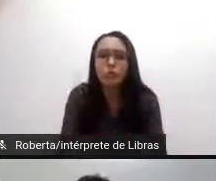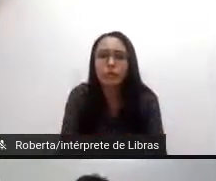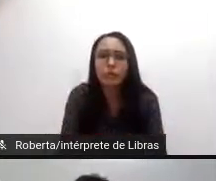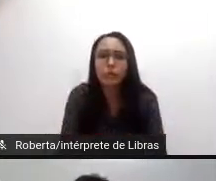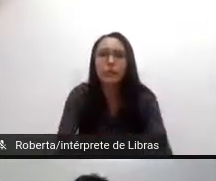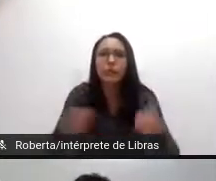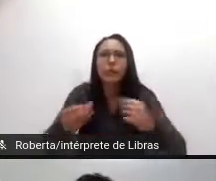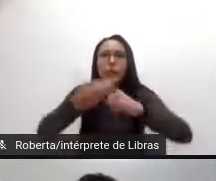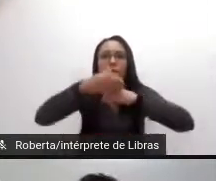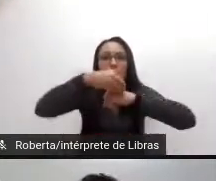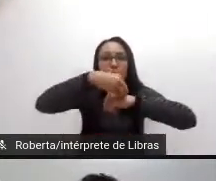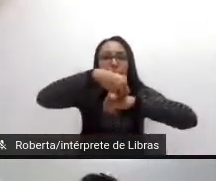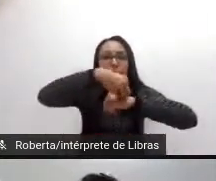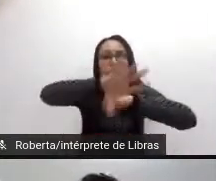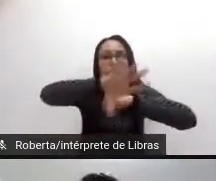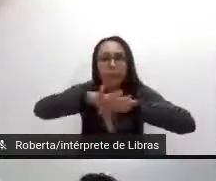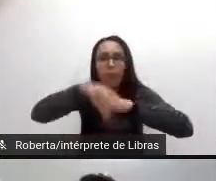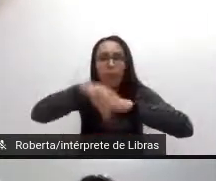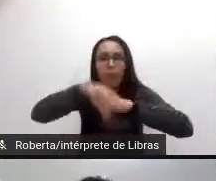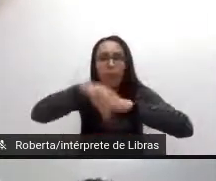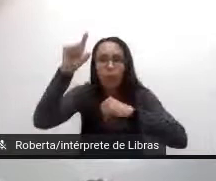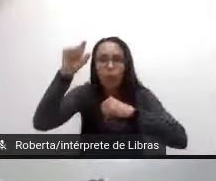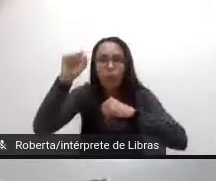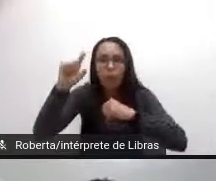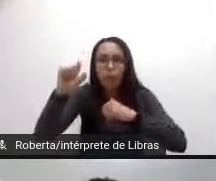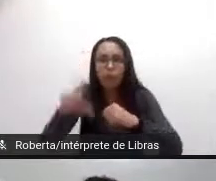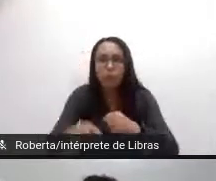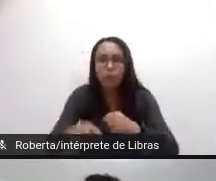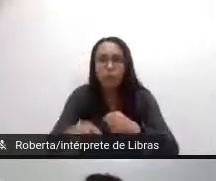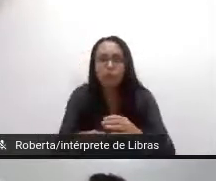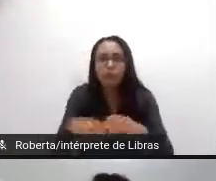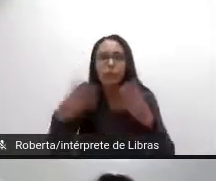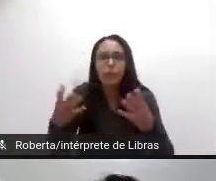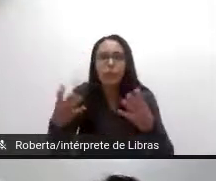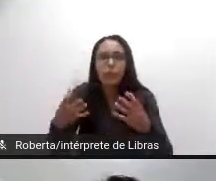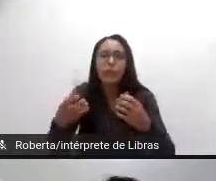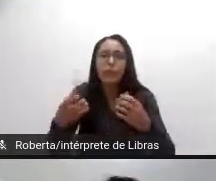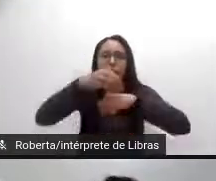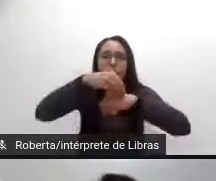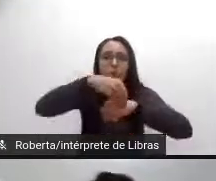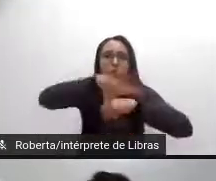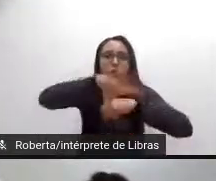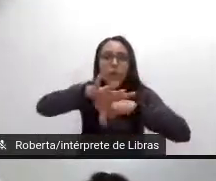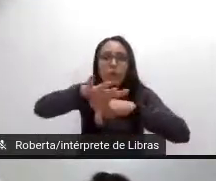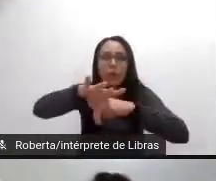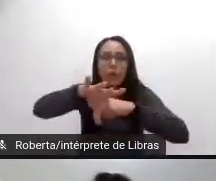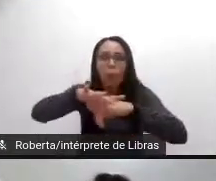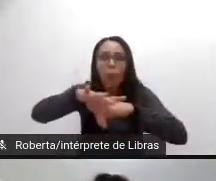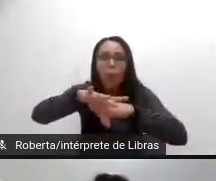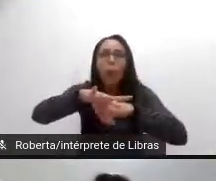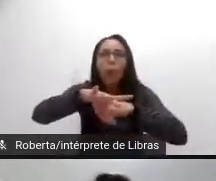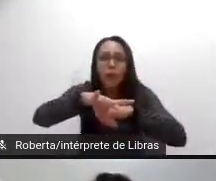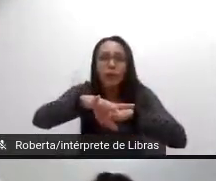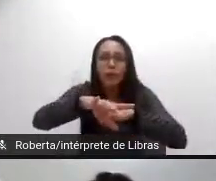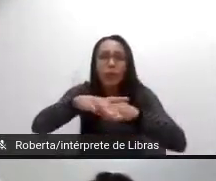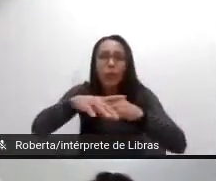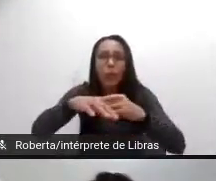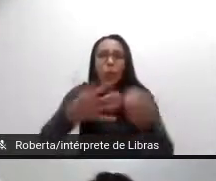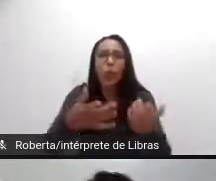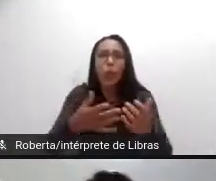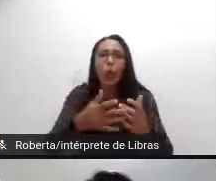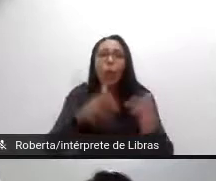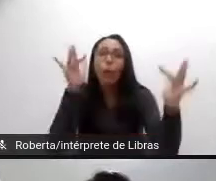transmissão por gotículas e a transmissão por contato. Vamos falar primeiro da transmissão